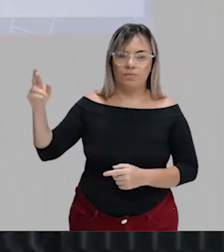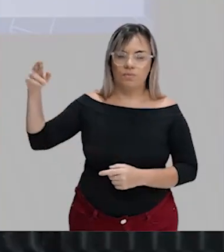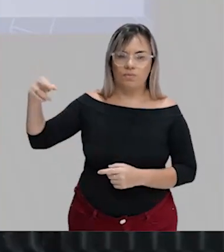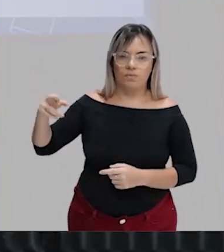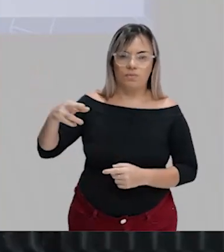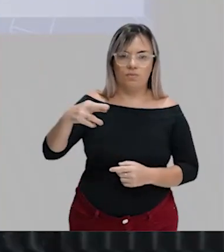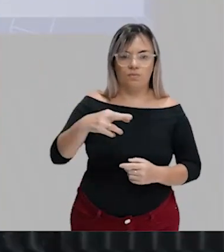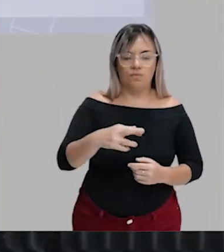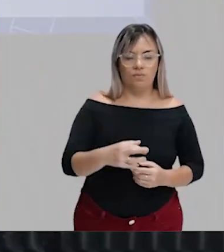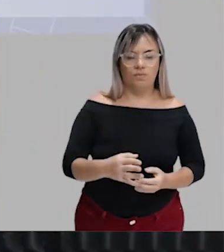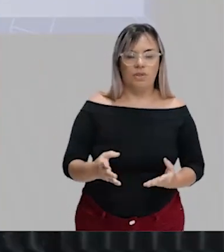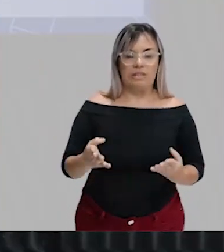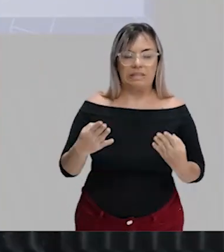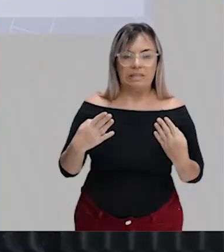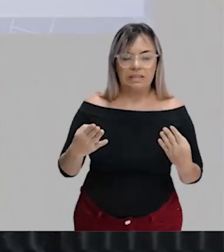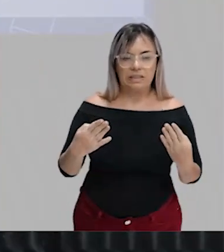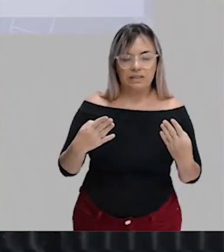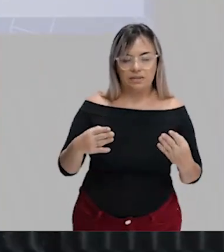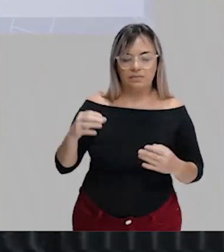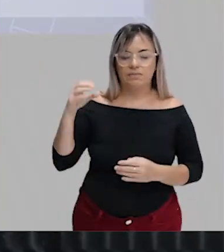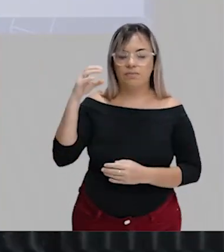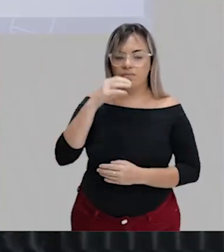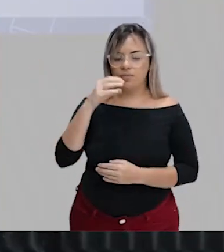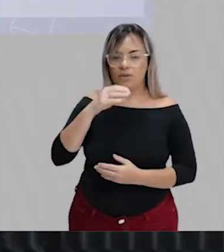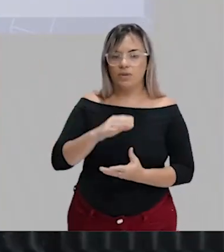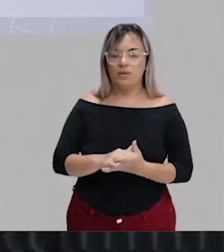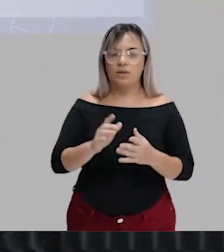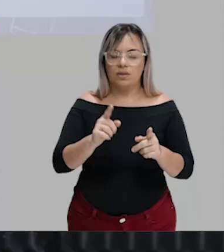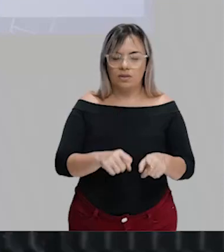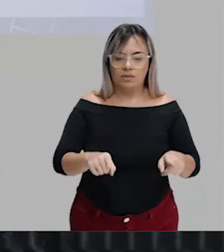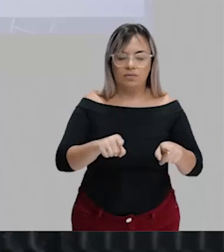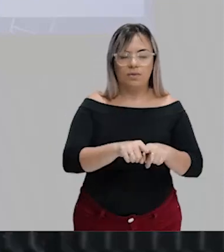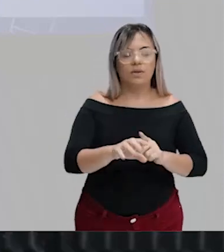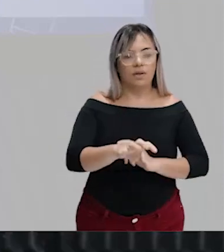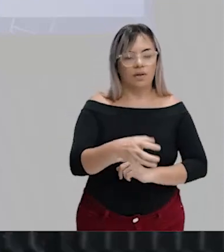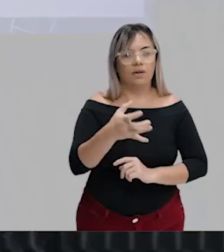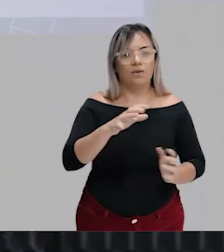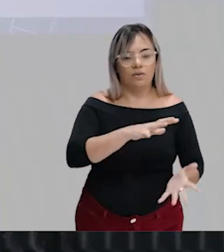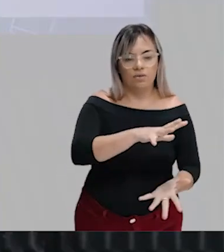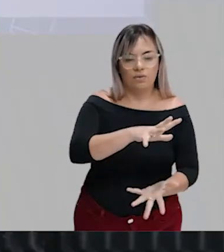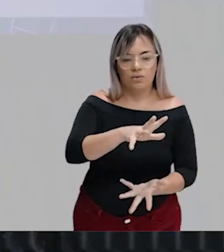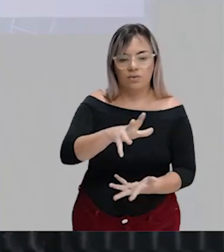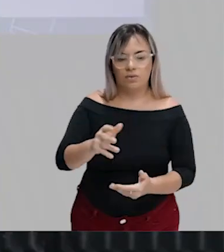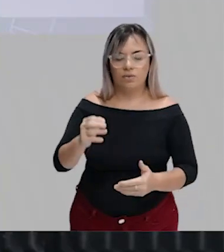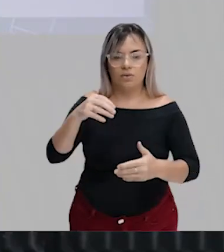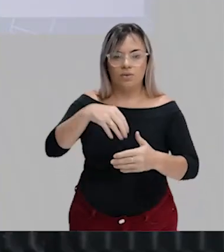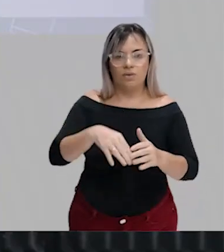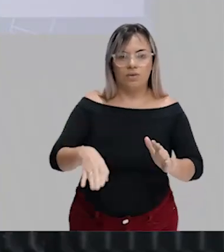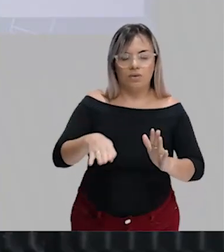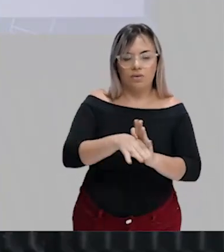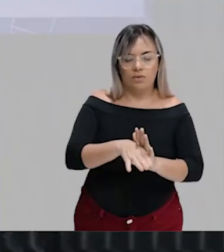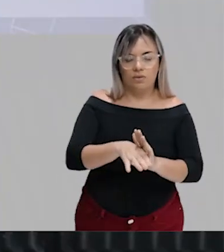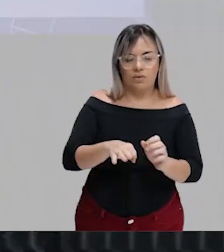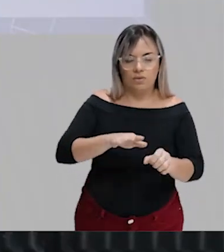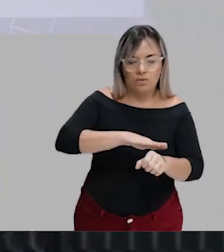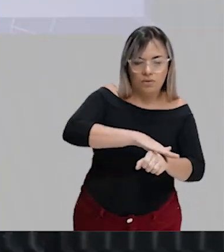é exclusiva do vácuo, ela pode acontecer também em outros meios, e ela chega até o nosso material